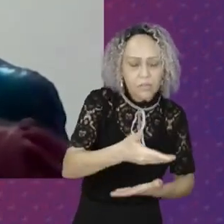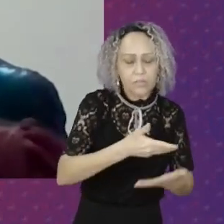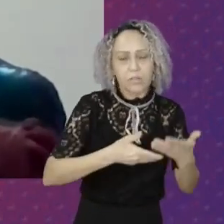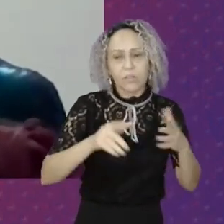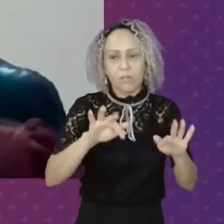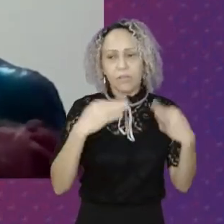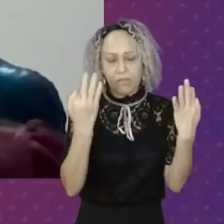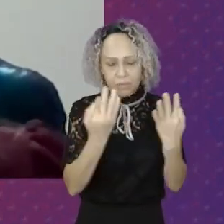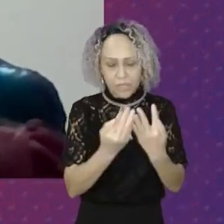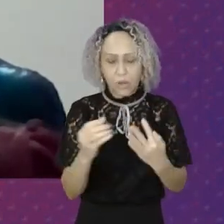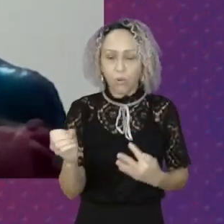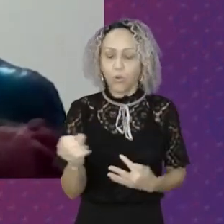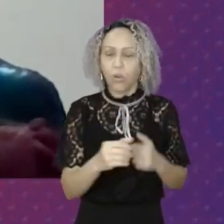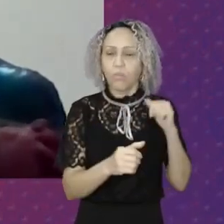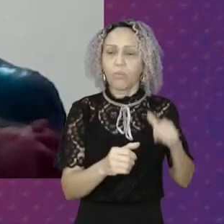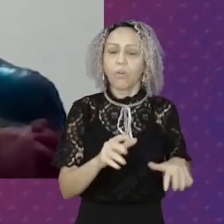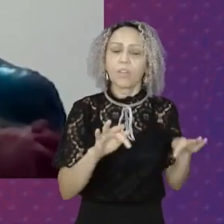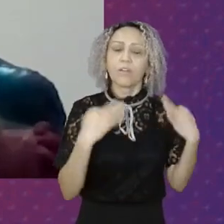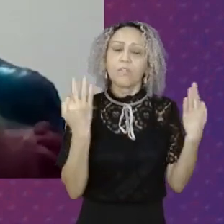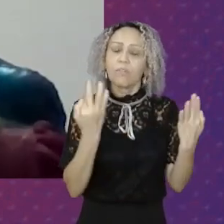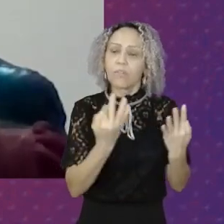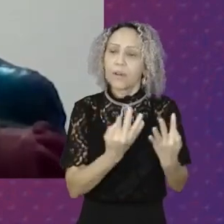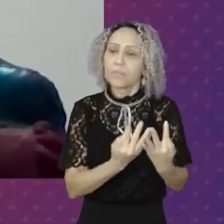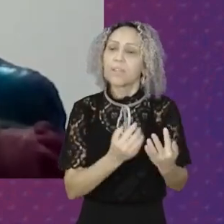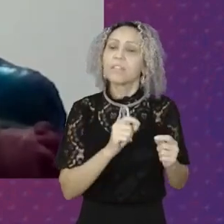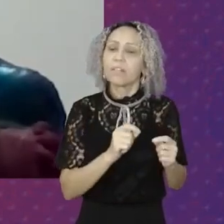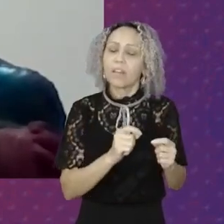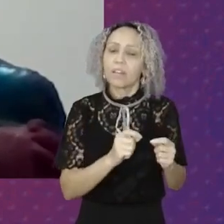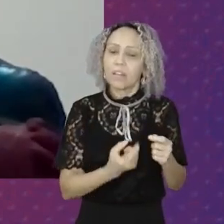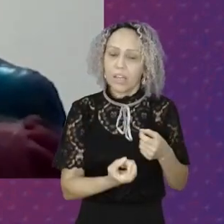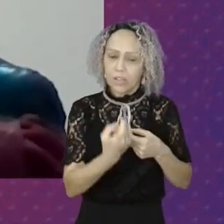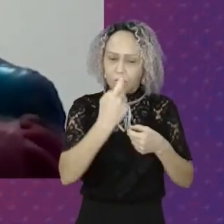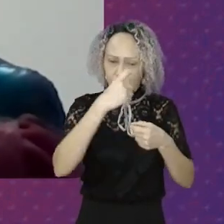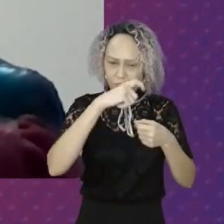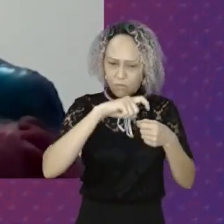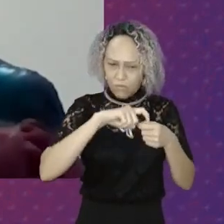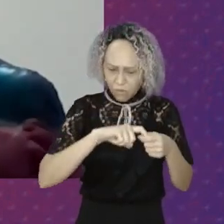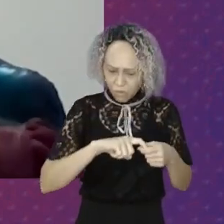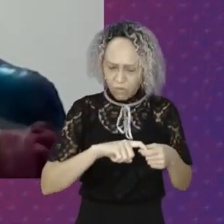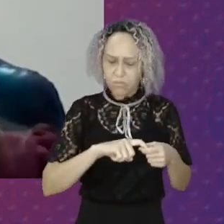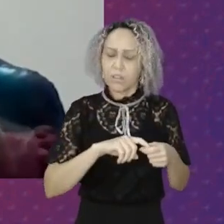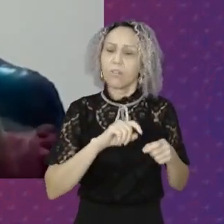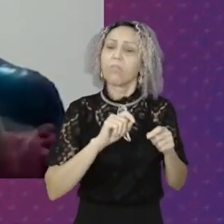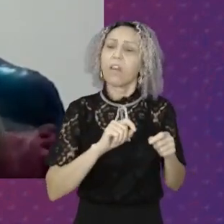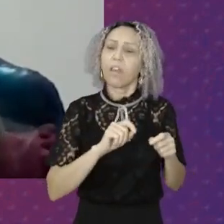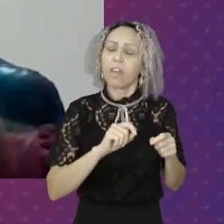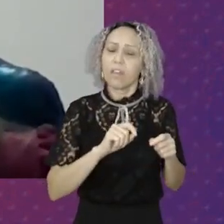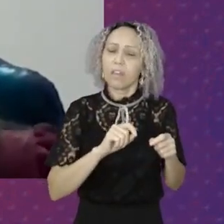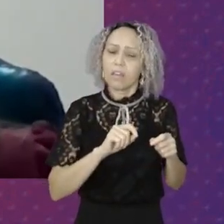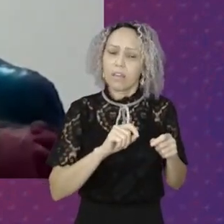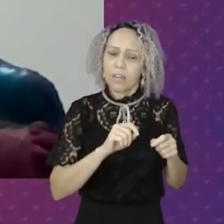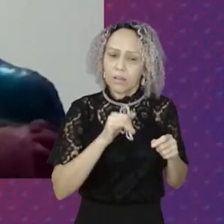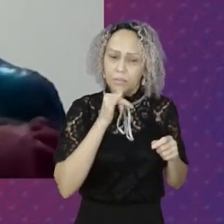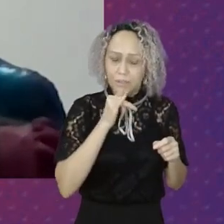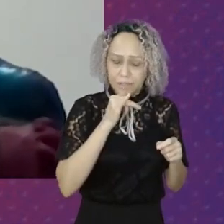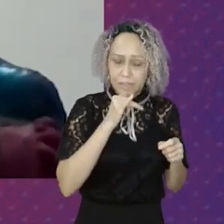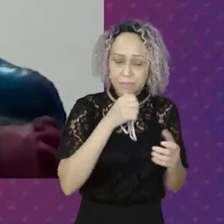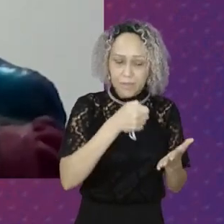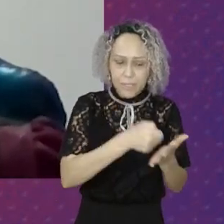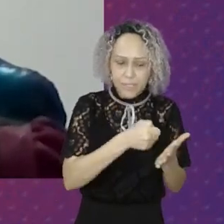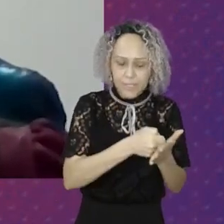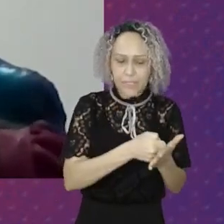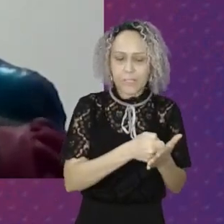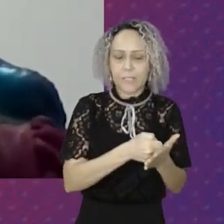novo Bolsa Família, ele volta a operacionalizar o sistema de condicionalidades, onde exige a frequência escolar,